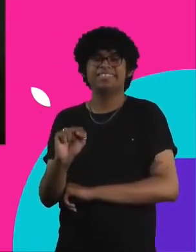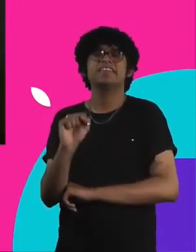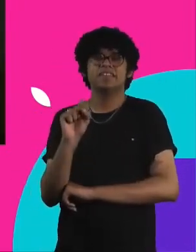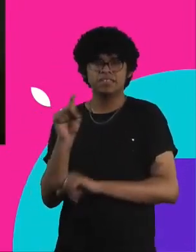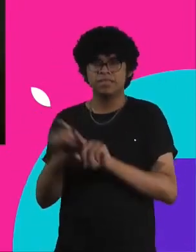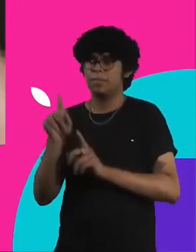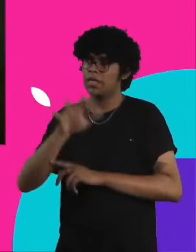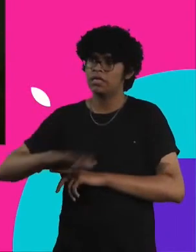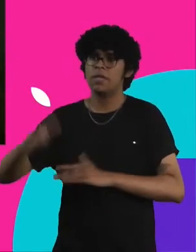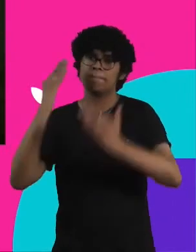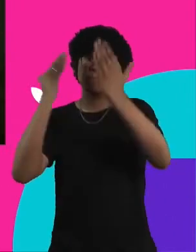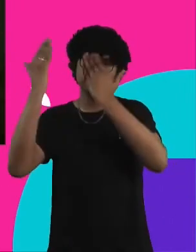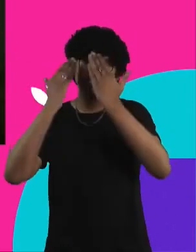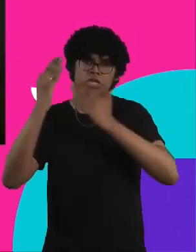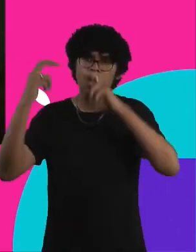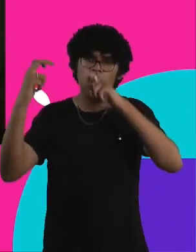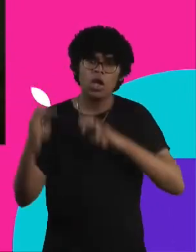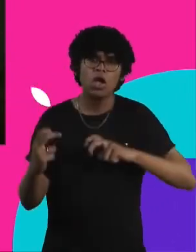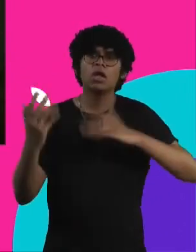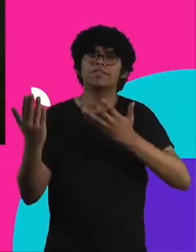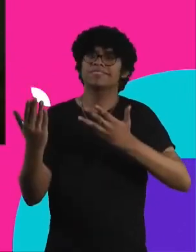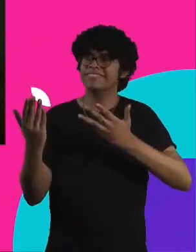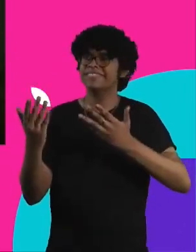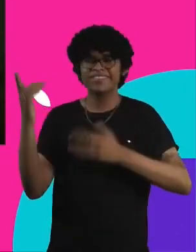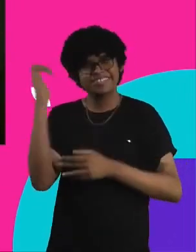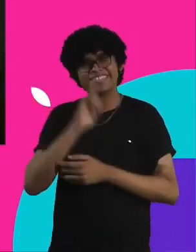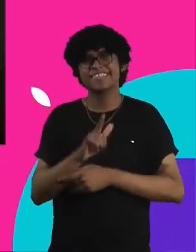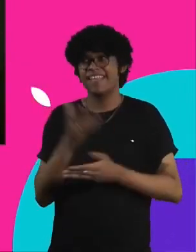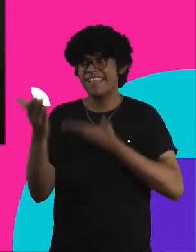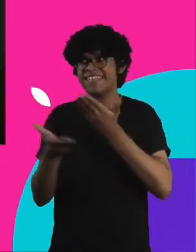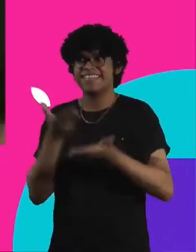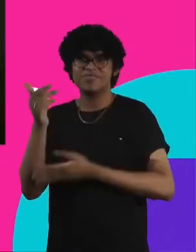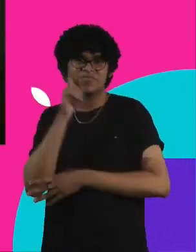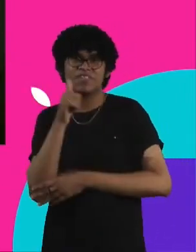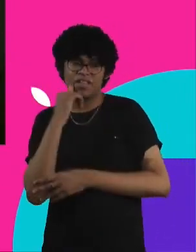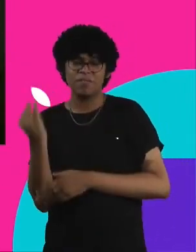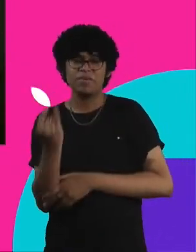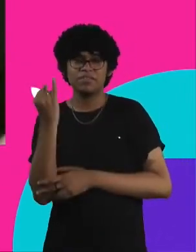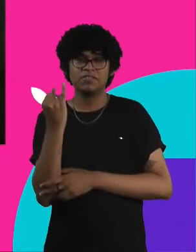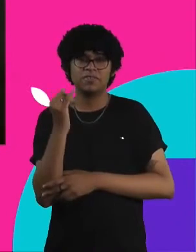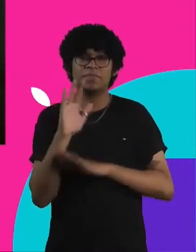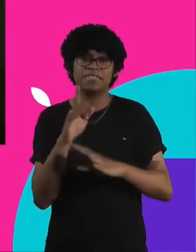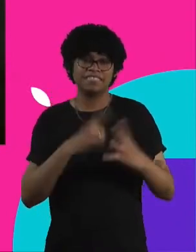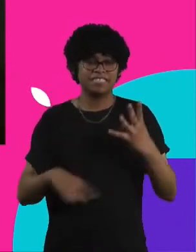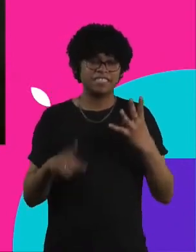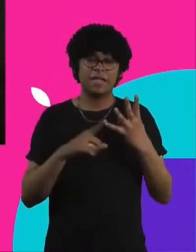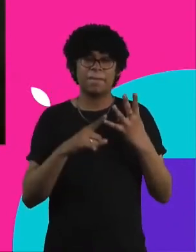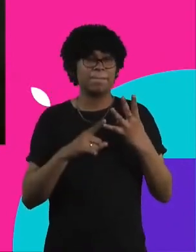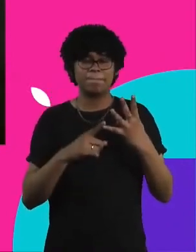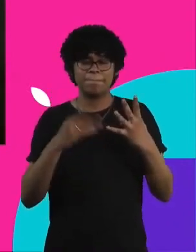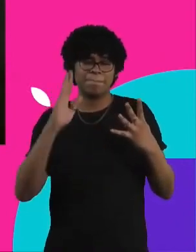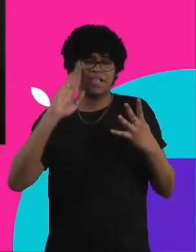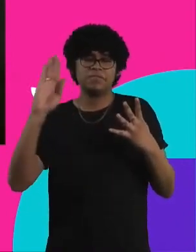de psicólogos que foram atender as mulheres também. Isso também foi muito importante. E o mais importante de tudo, a gente falou, a gente precisa gerar